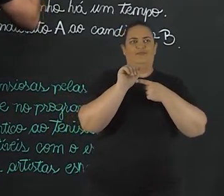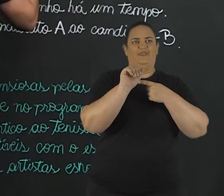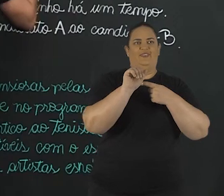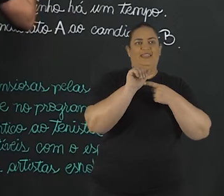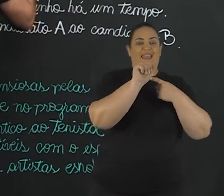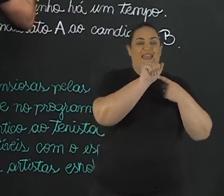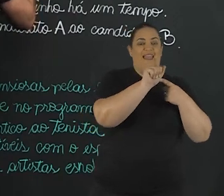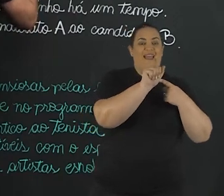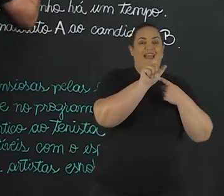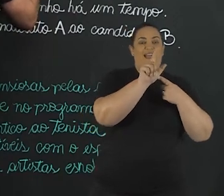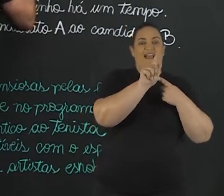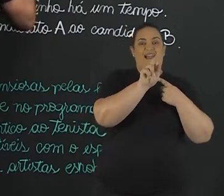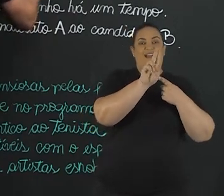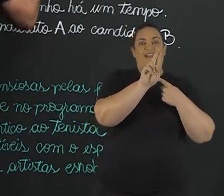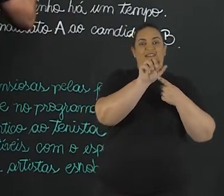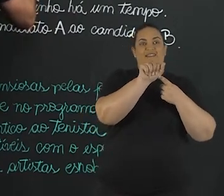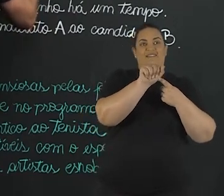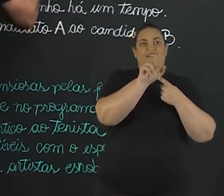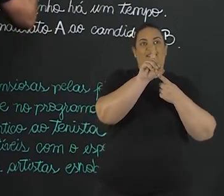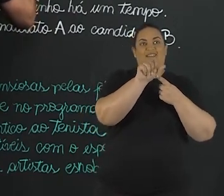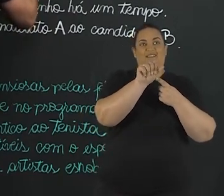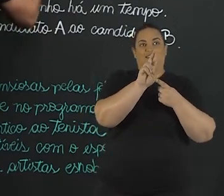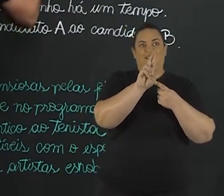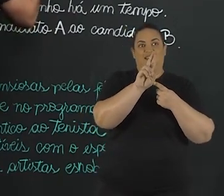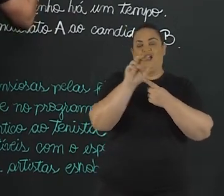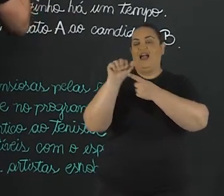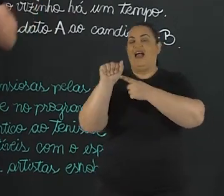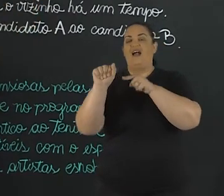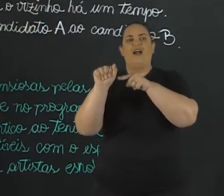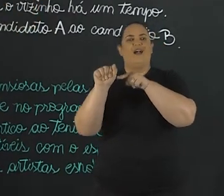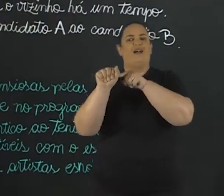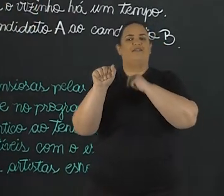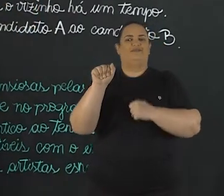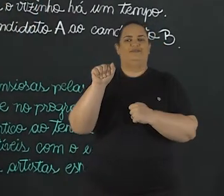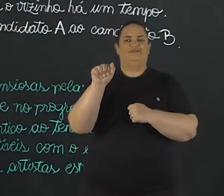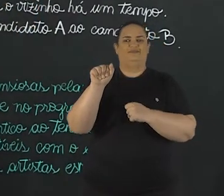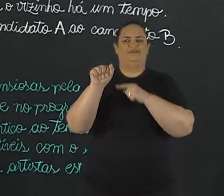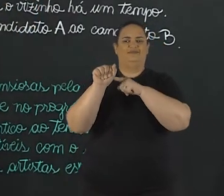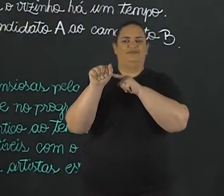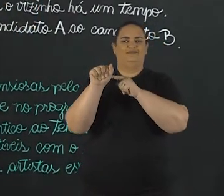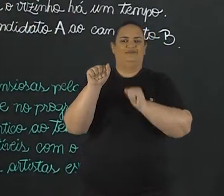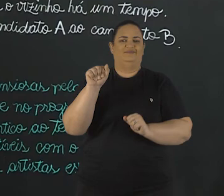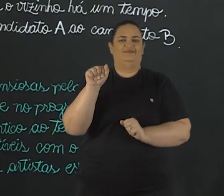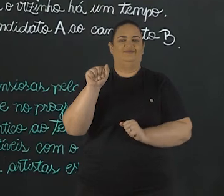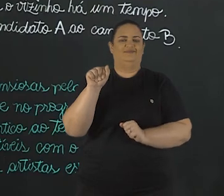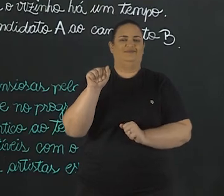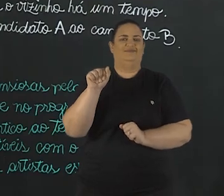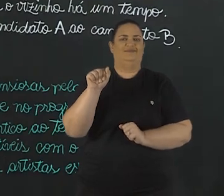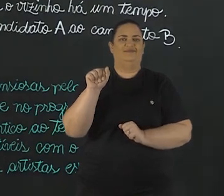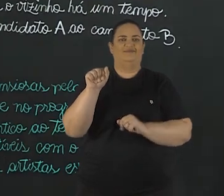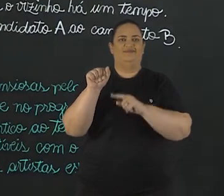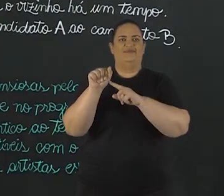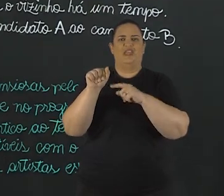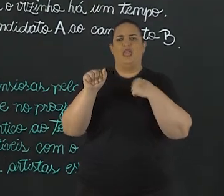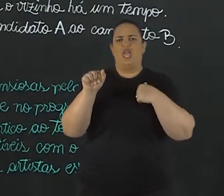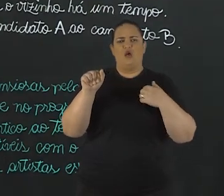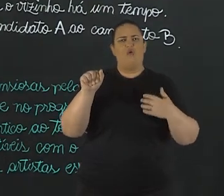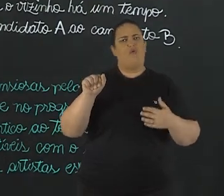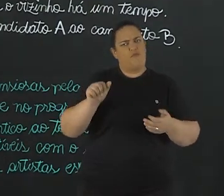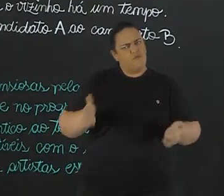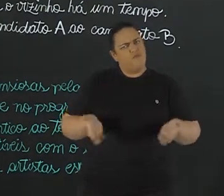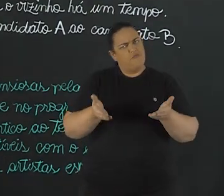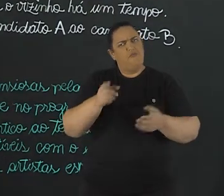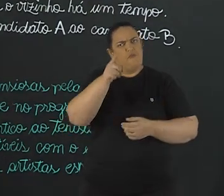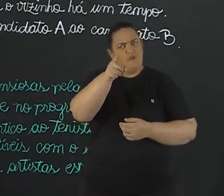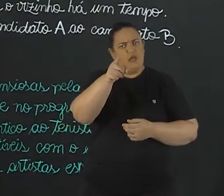a esse professor. Olha só. Quem agrada, agrada a alguém, né? Então eu tenho que propor um agrado, vou agradar a alguém. Nesse